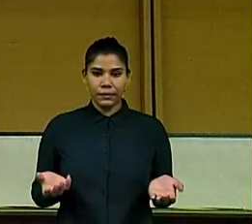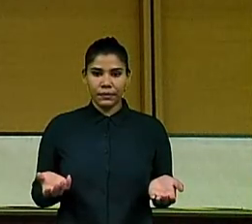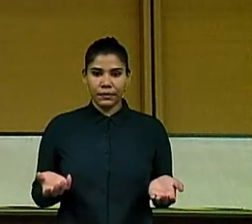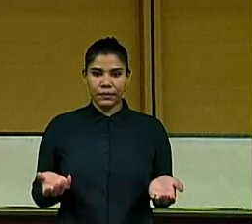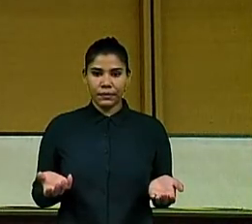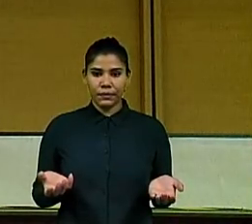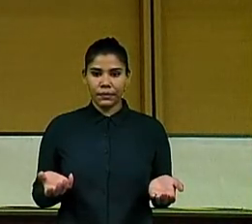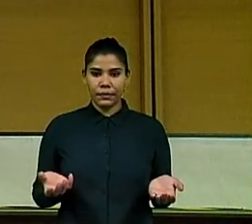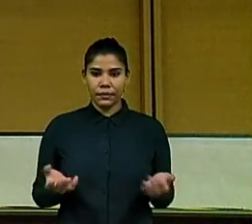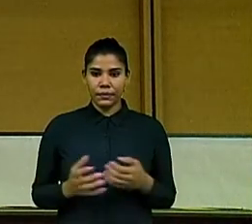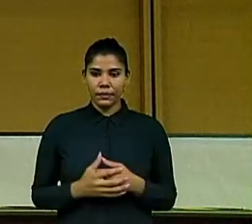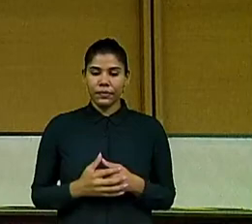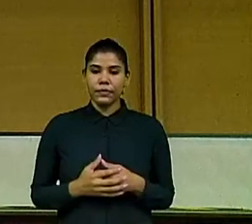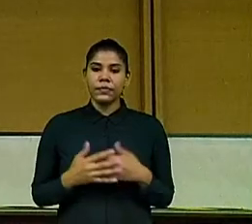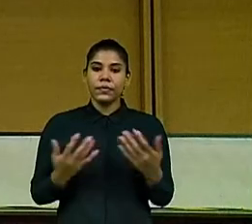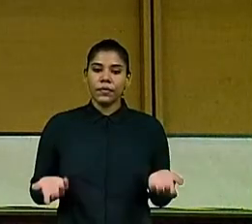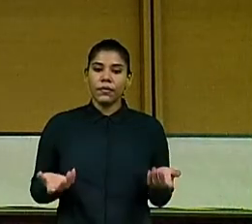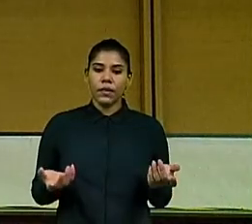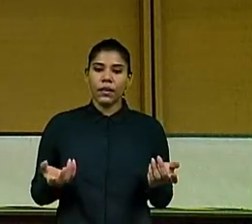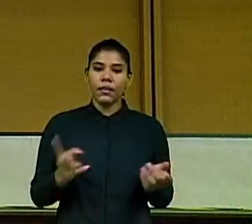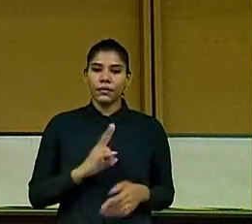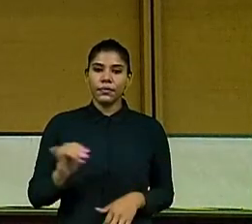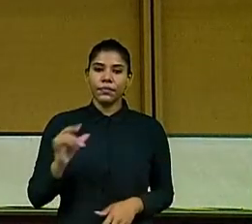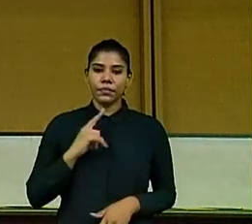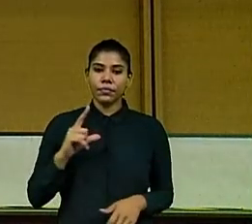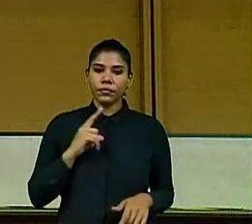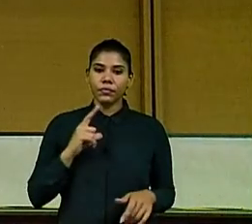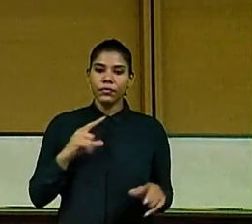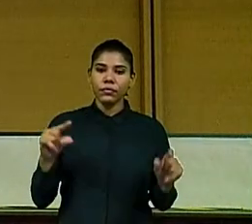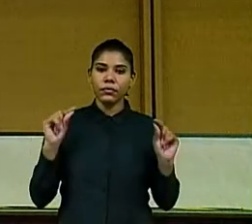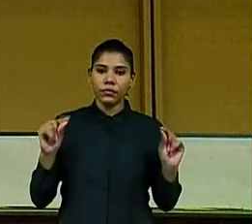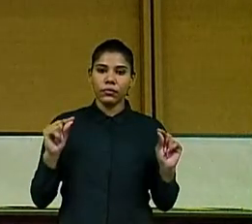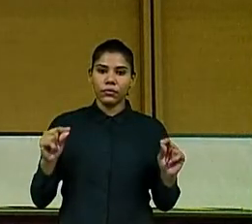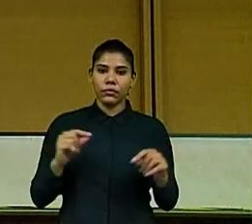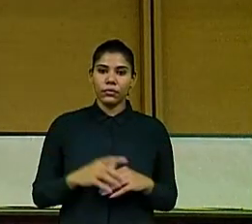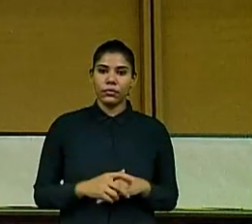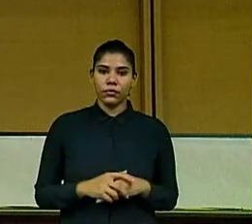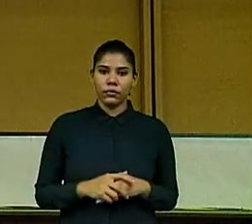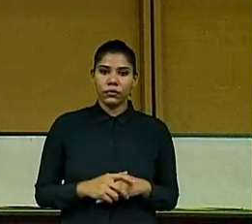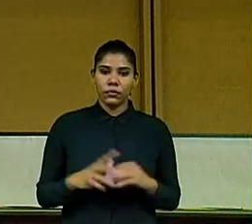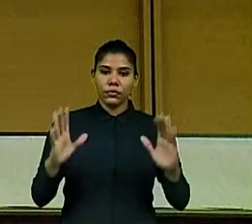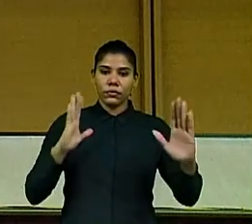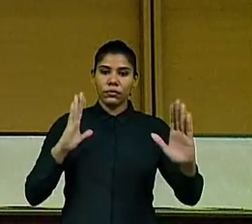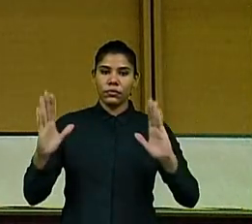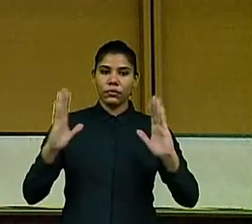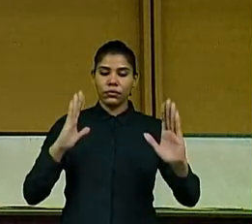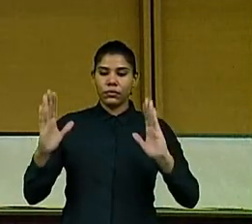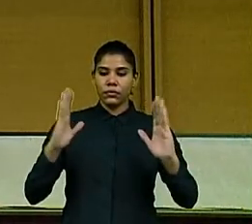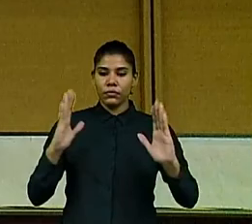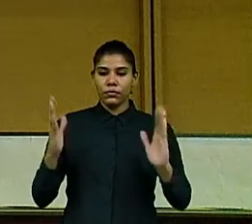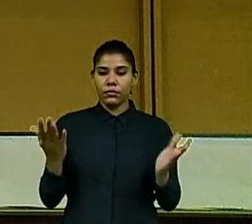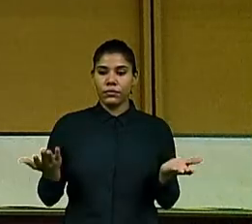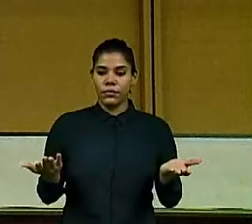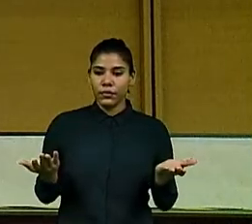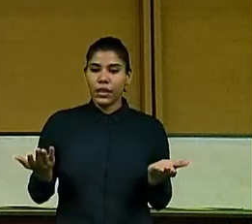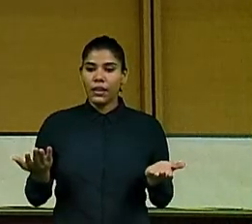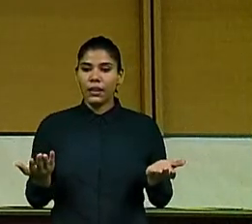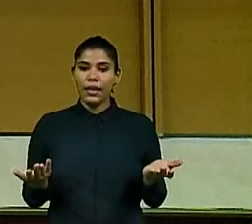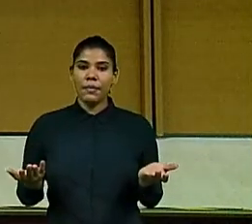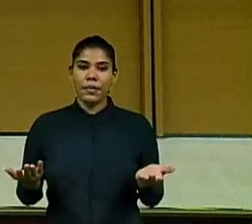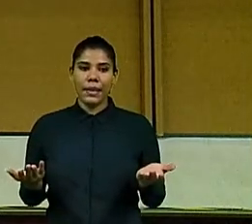bom aí o que que a gente vai ter um governo até então o mandato era só de quatro anos e não tinha reeleição mas